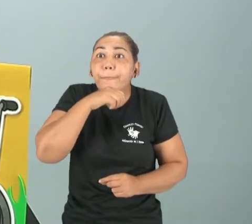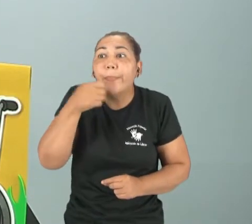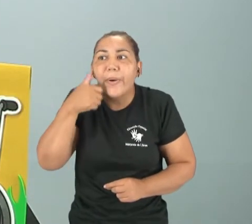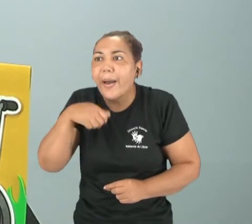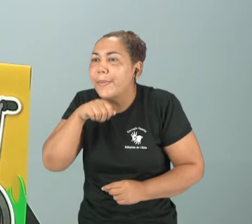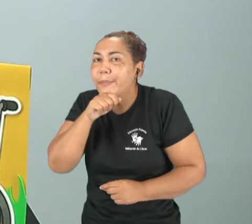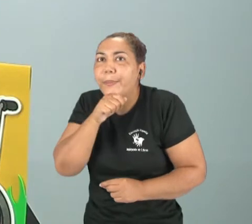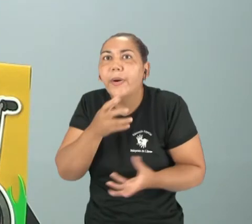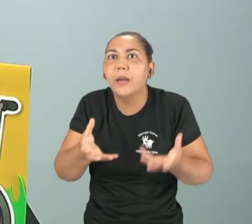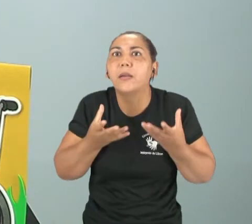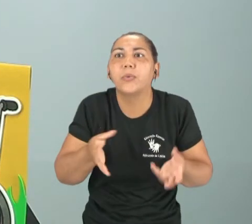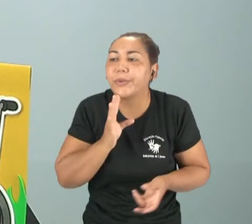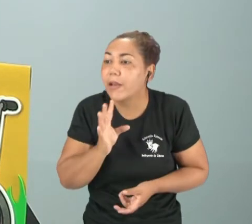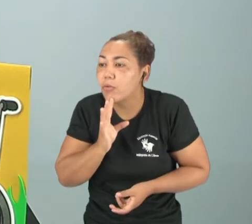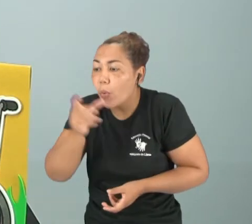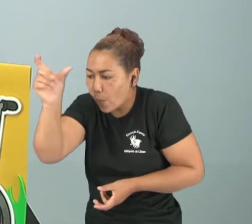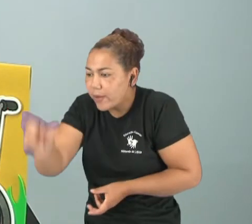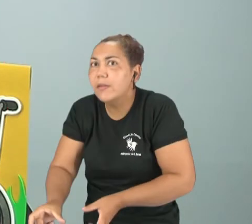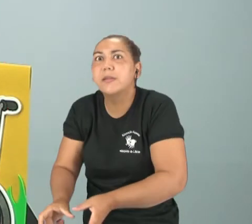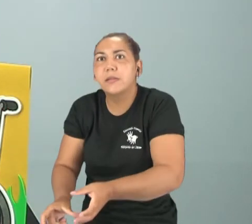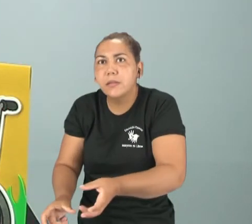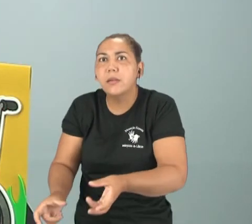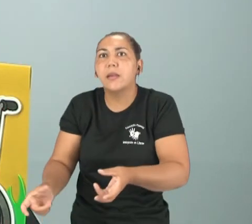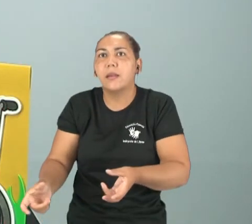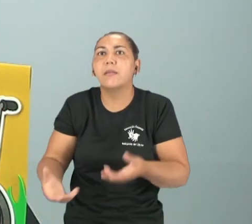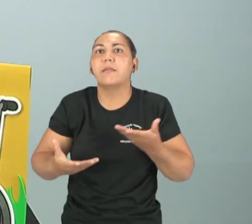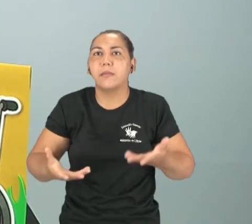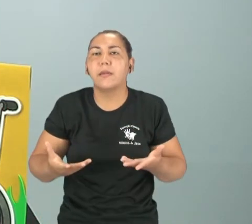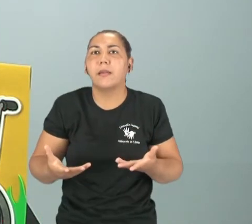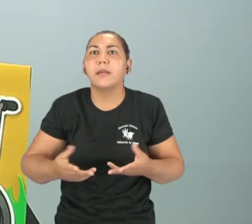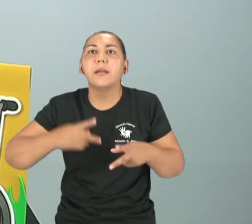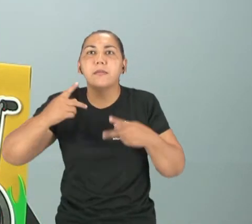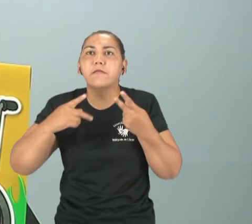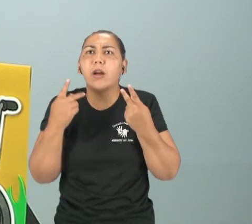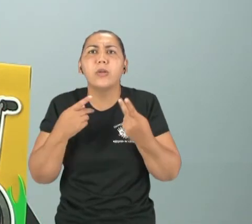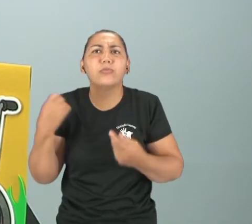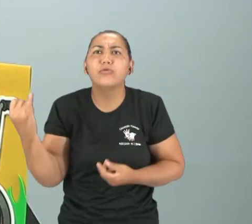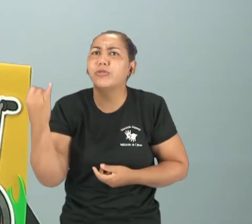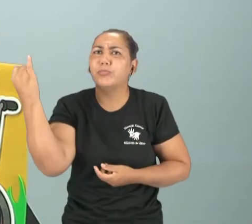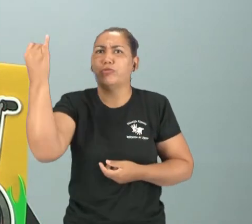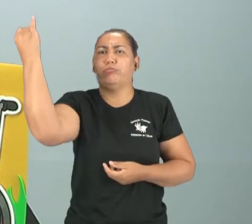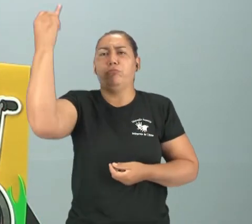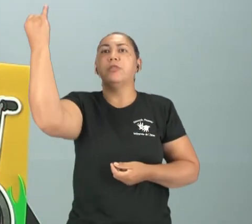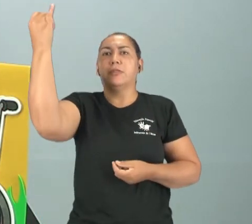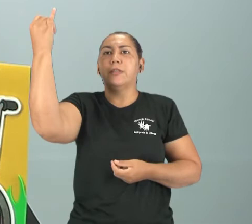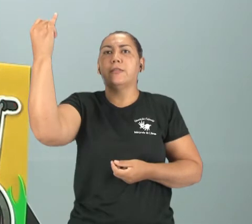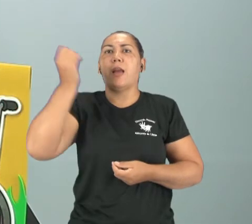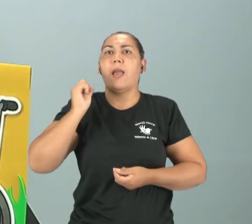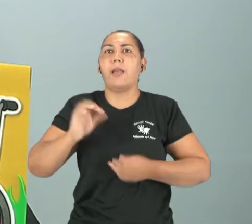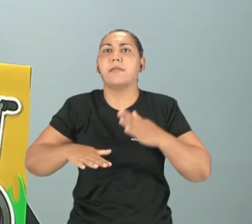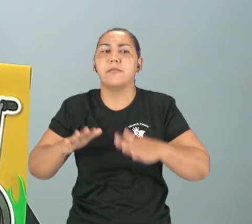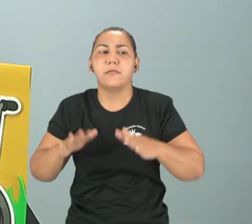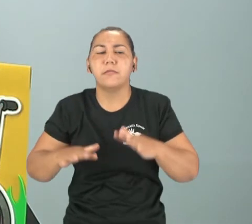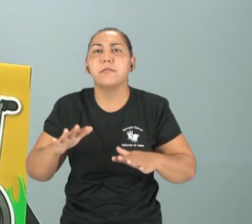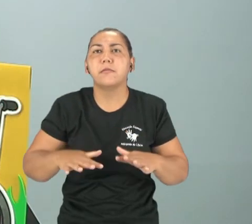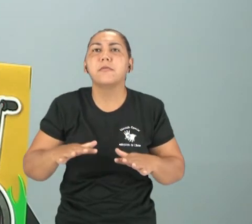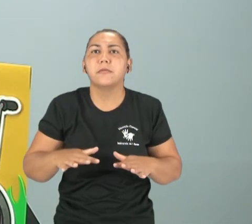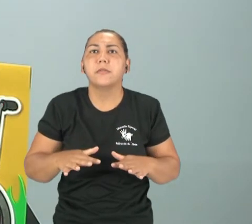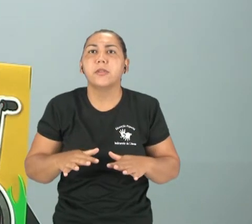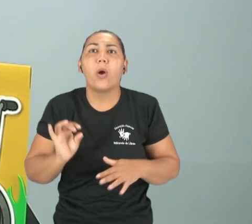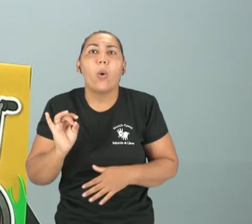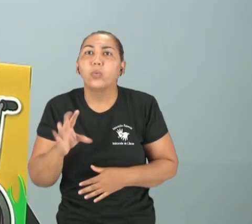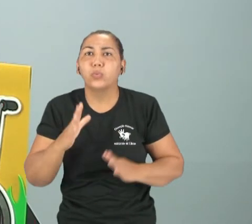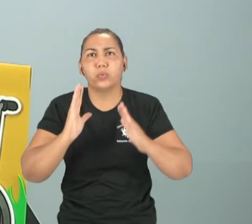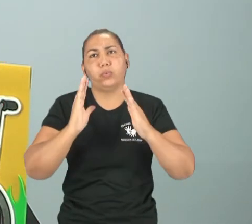que influenciou minha filha tão bem, que falou de algo tão interessante, algo tão importante, que às vezes é falado somente